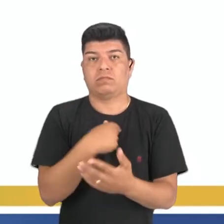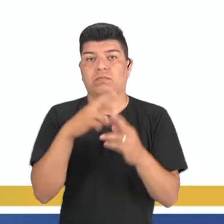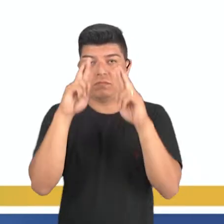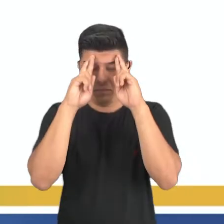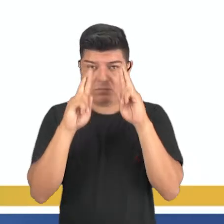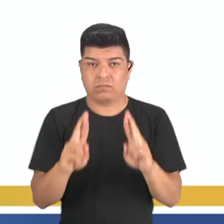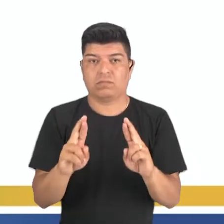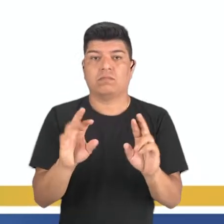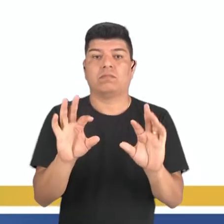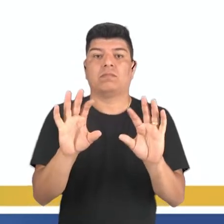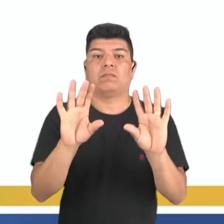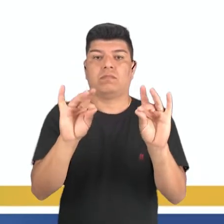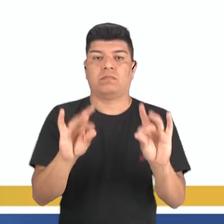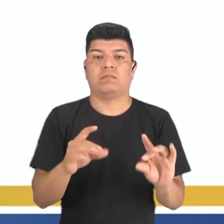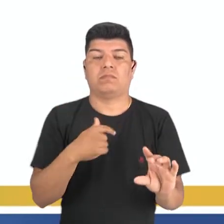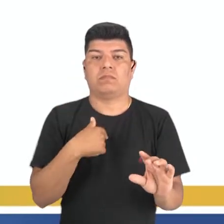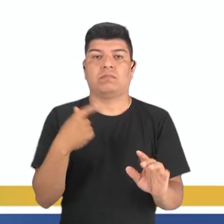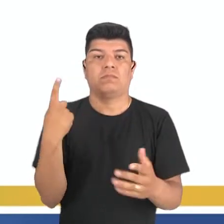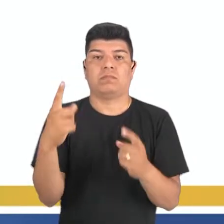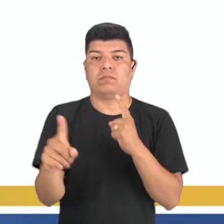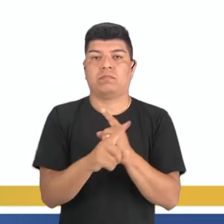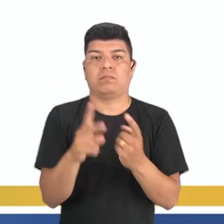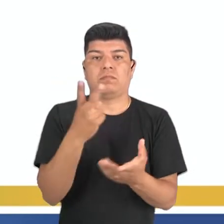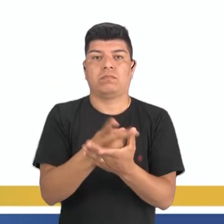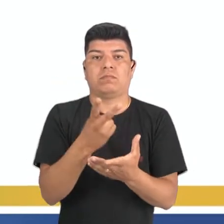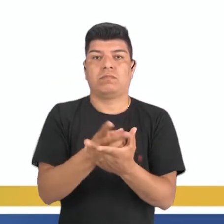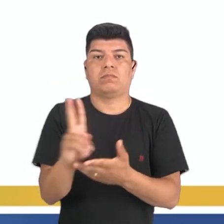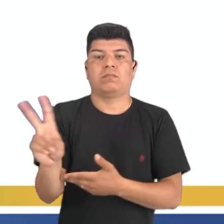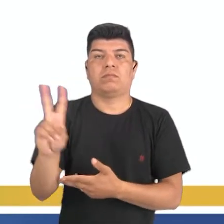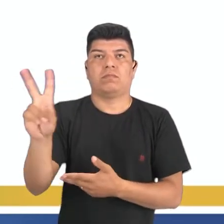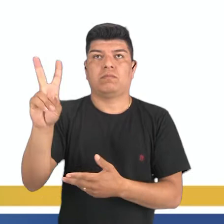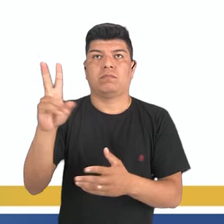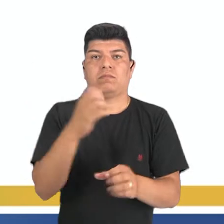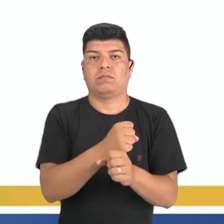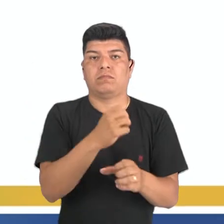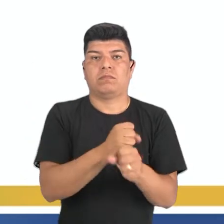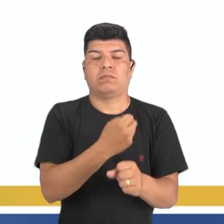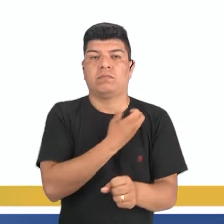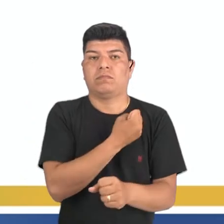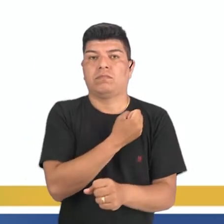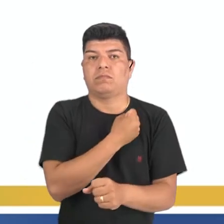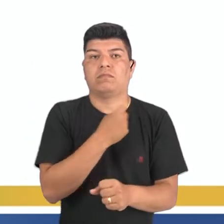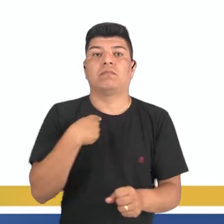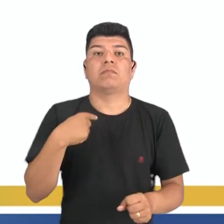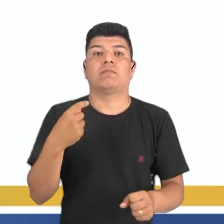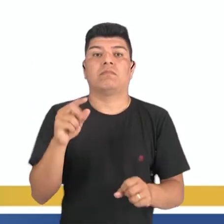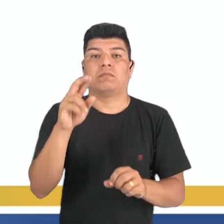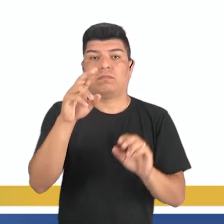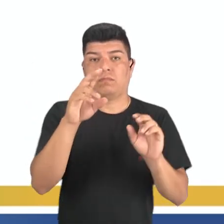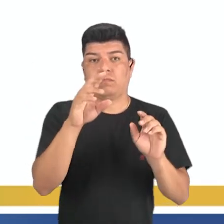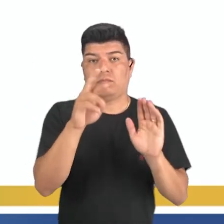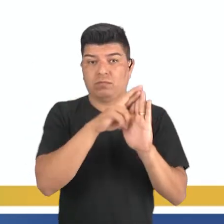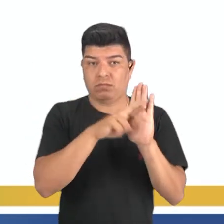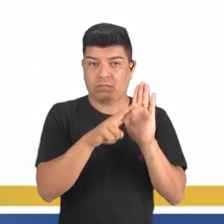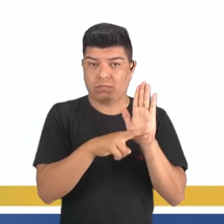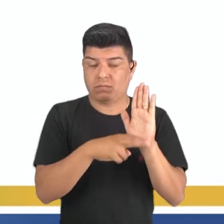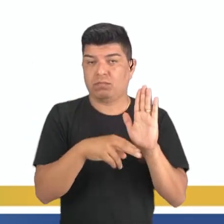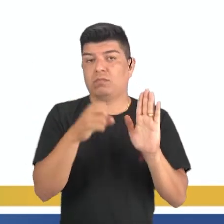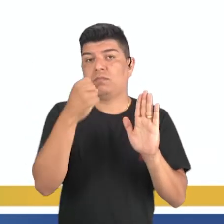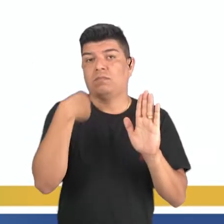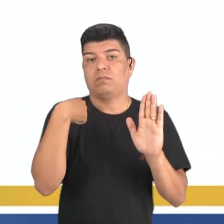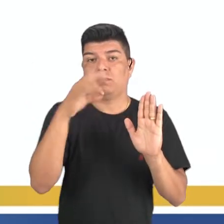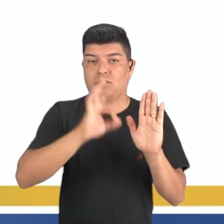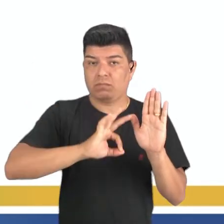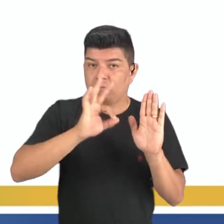respeitando determinada ordem. Para encontrar sempre o mesmo valor, quando calculamos uma expressão numérica, usamos regras que definem a